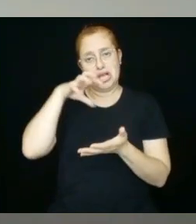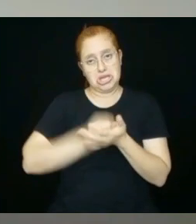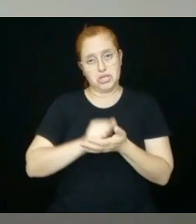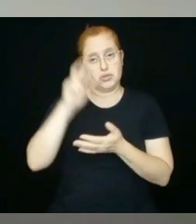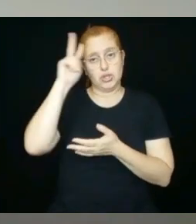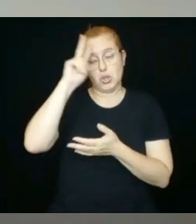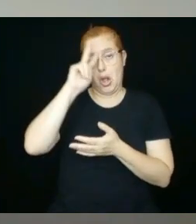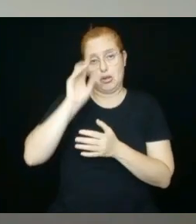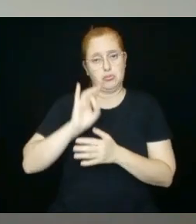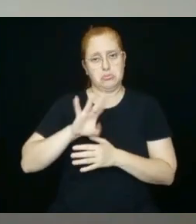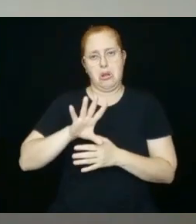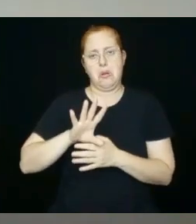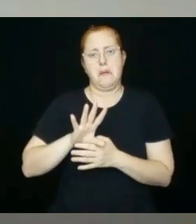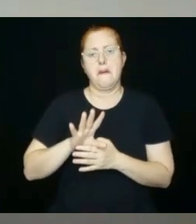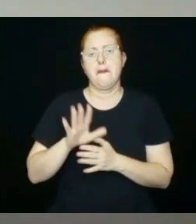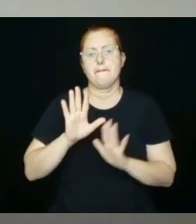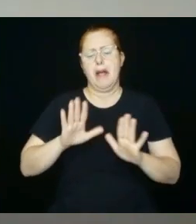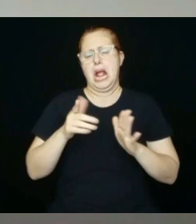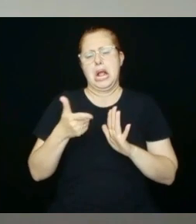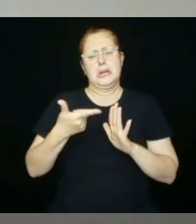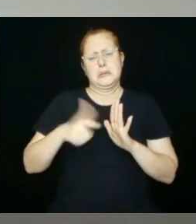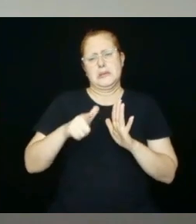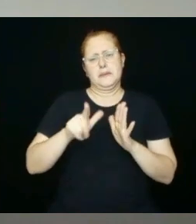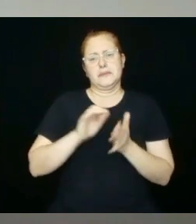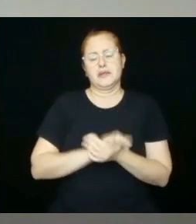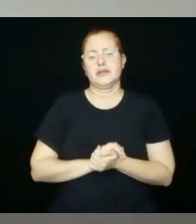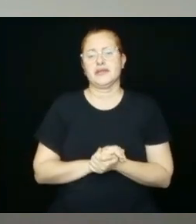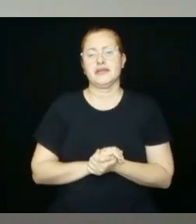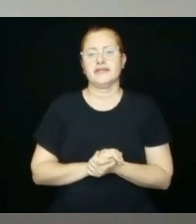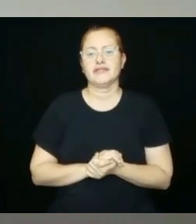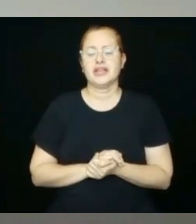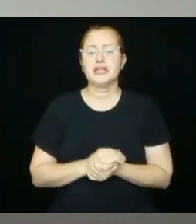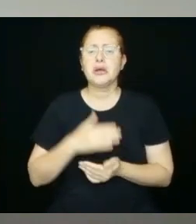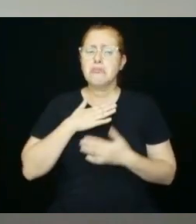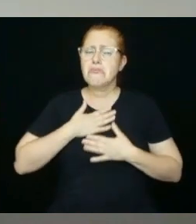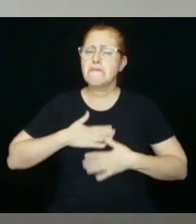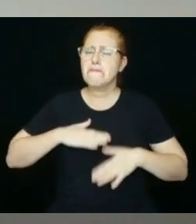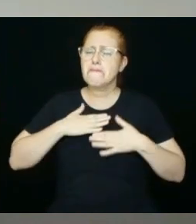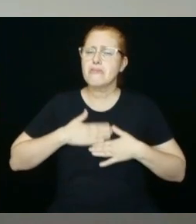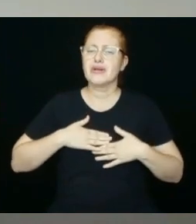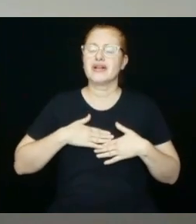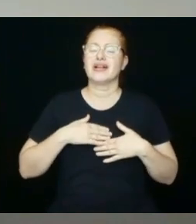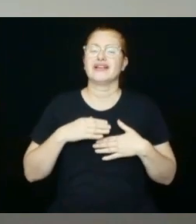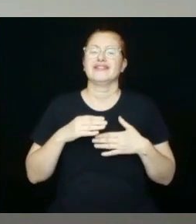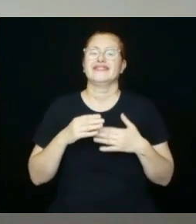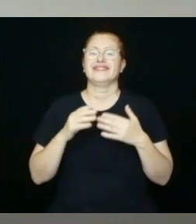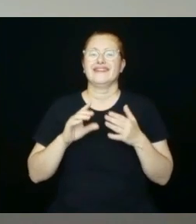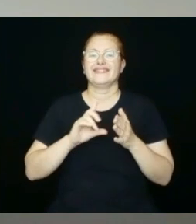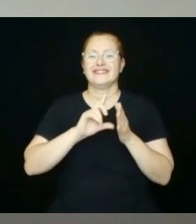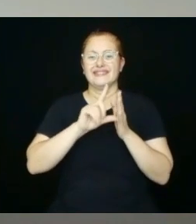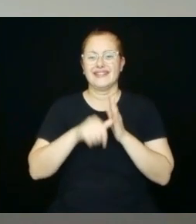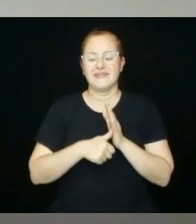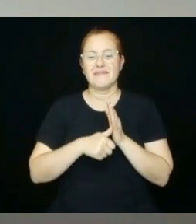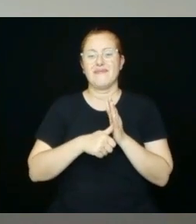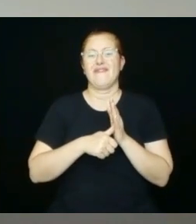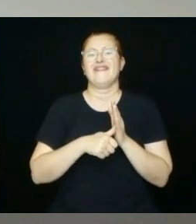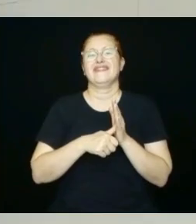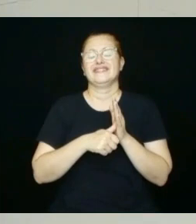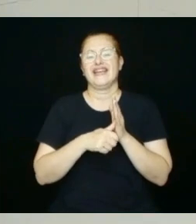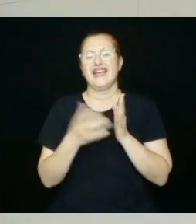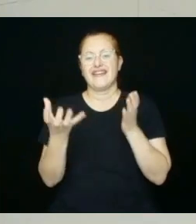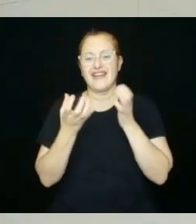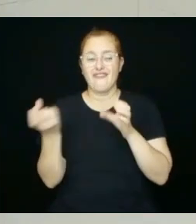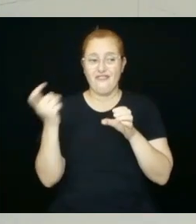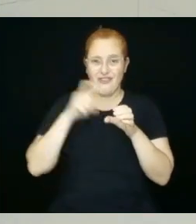registro histórico, sei lá, assim, mas não tenho, assim. Então aqui vai ser tranquilo. Eu até pensei em vir aqui no dia do apagamento